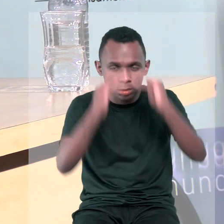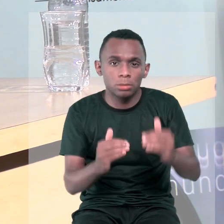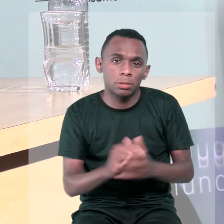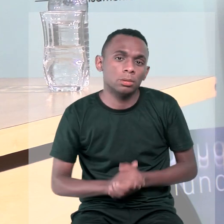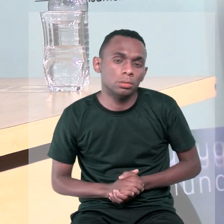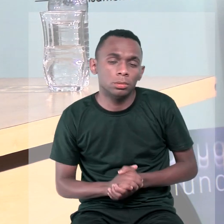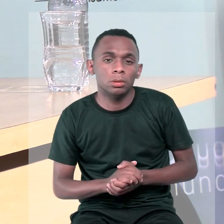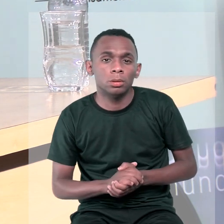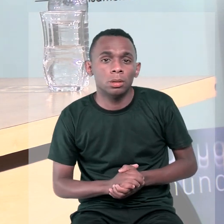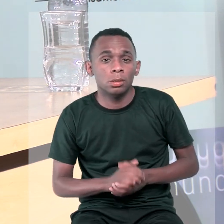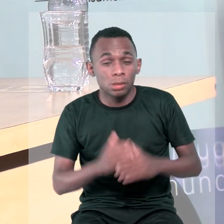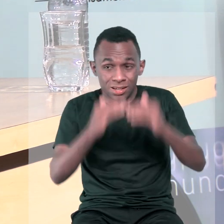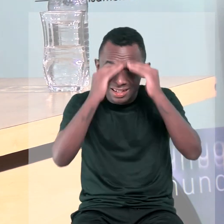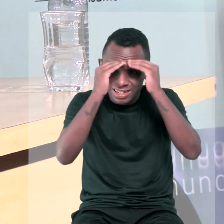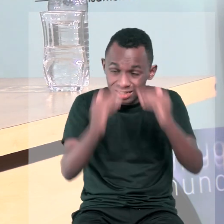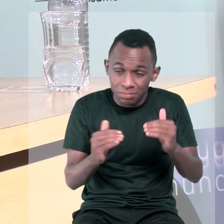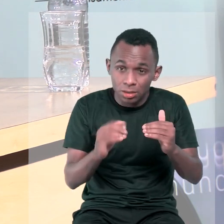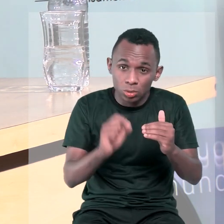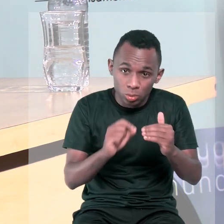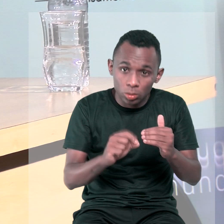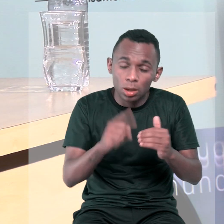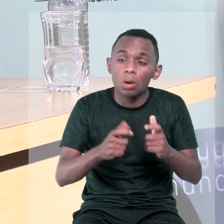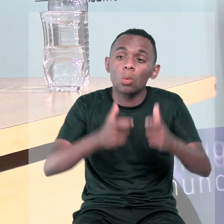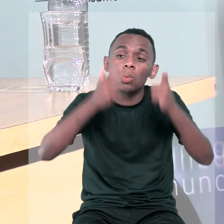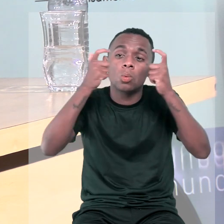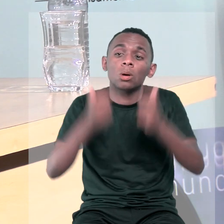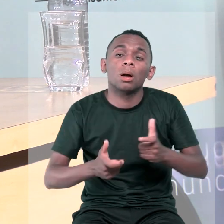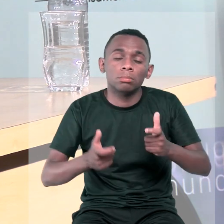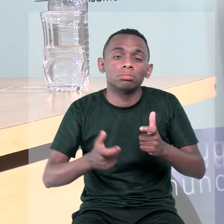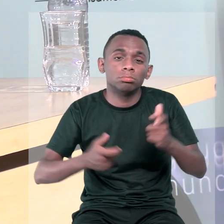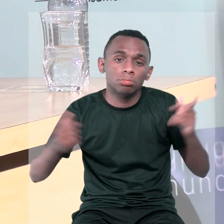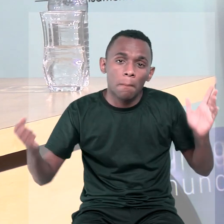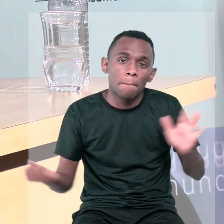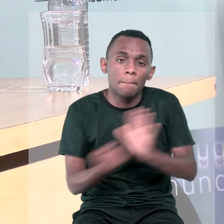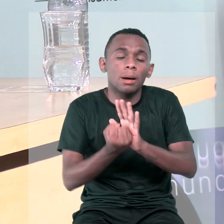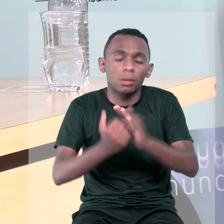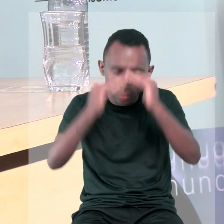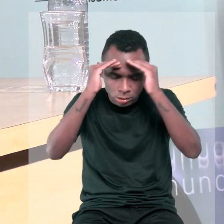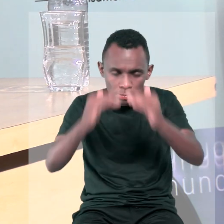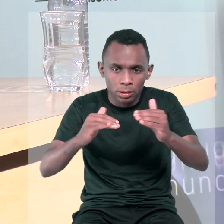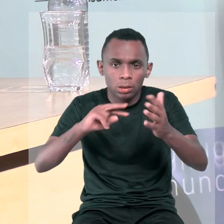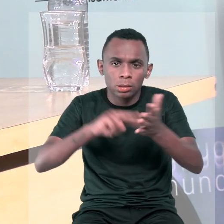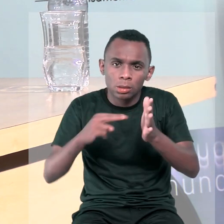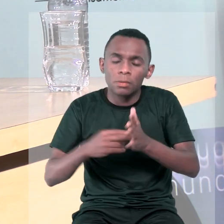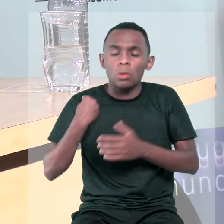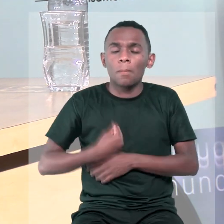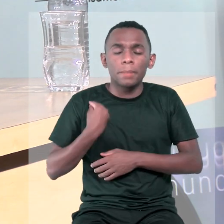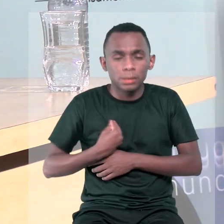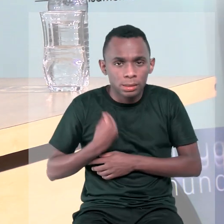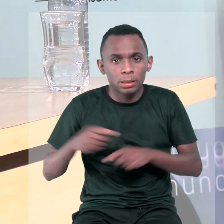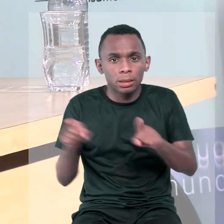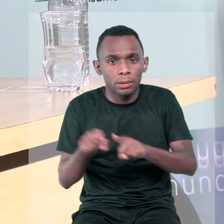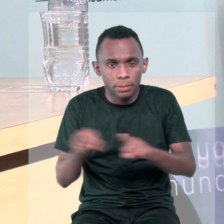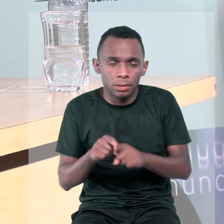pertencimento seja a uma máquina destrutiva. Mesmo que esse pertencimento seja